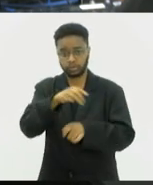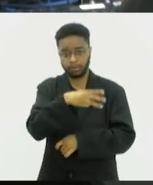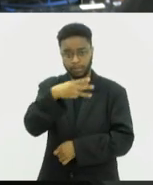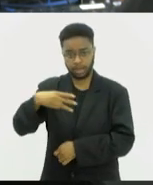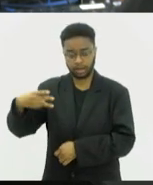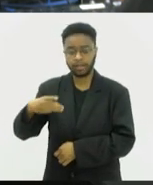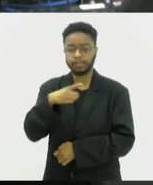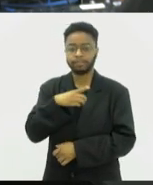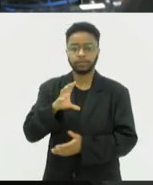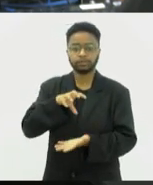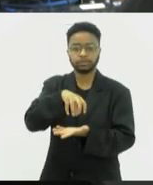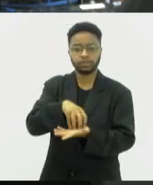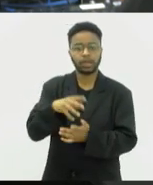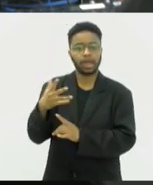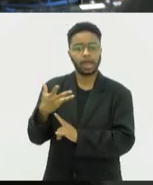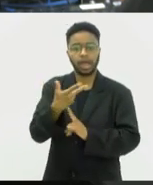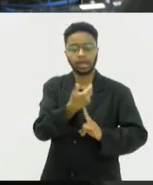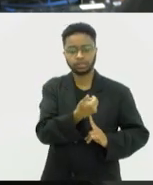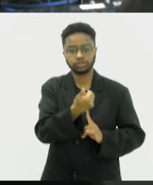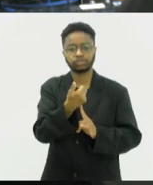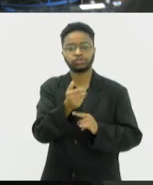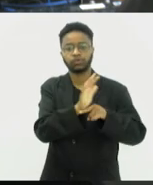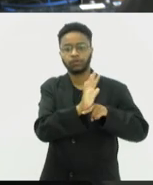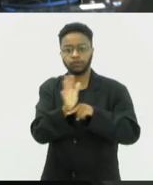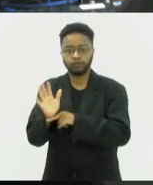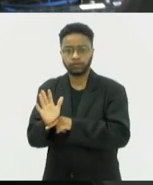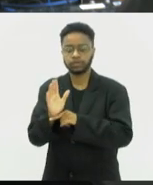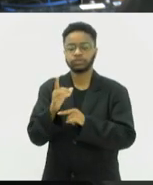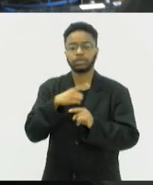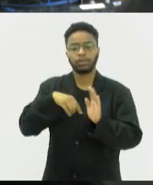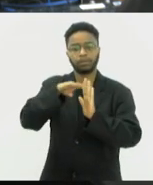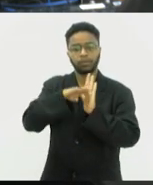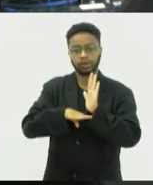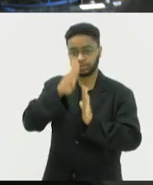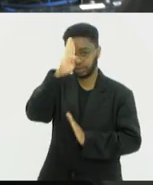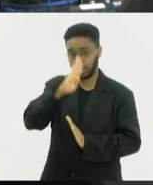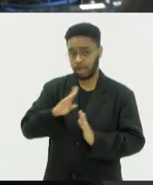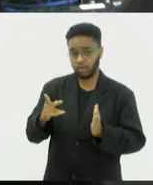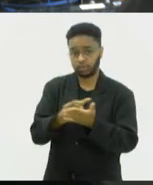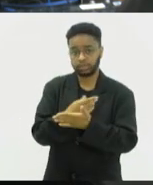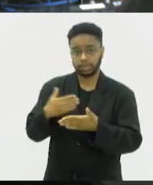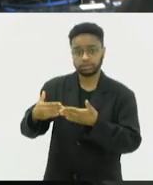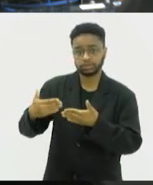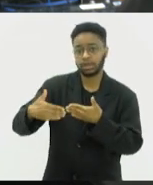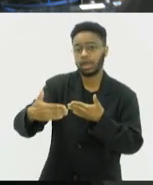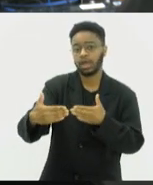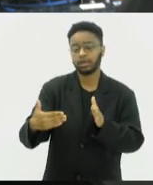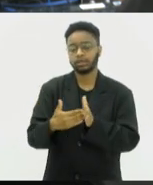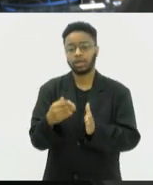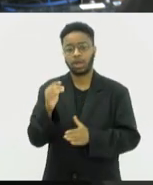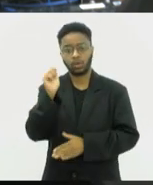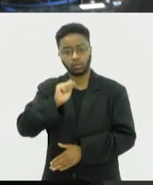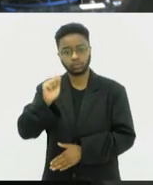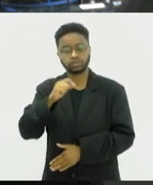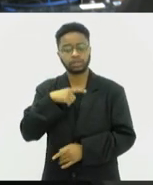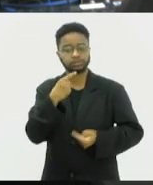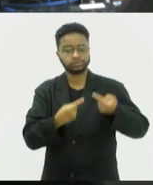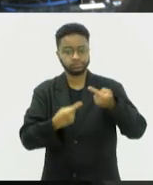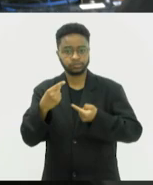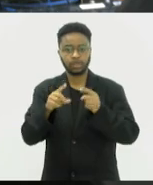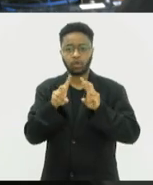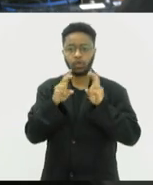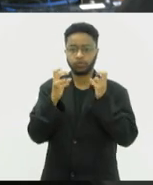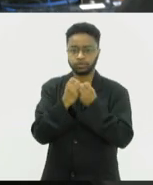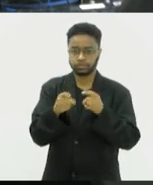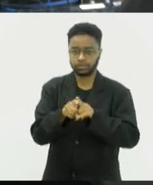no Museu do Complexo com programação gratuita. As sessões acontecem até agosto, com debates e oficinas. Eu vou chamar o